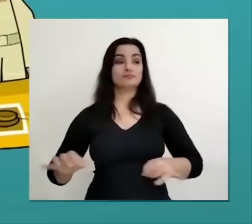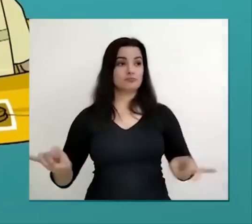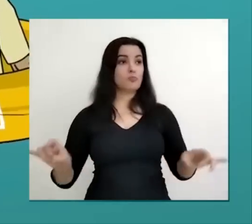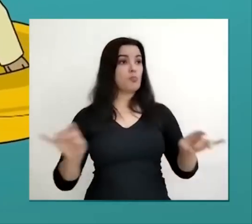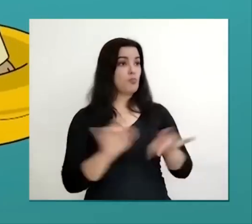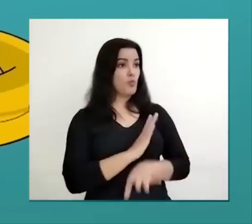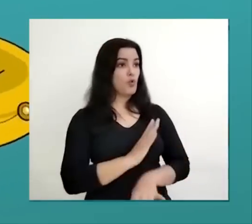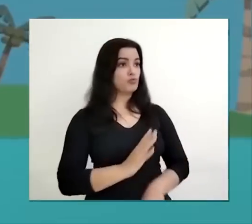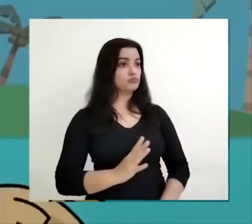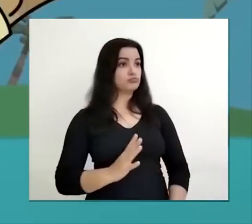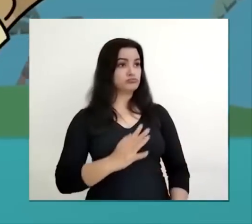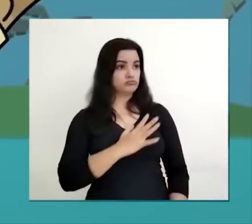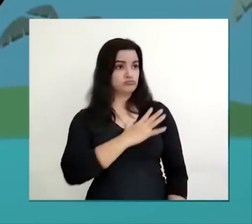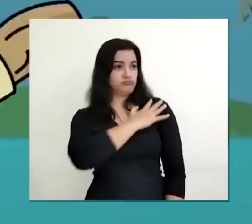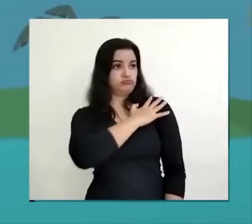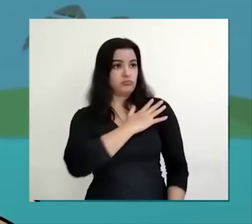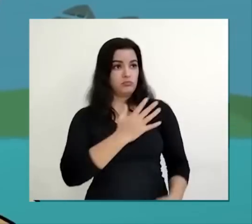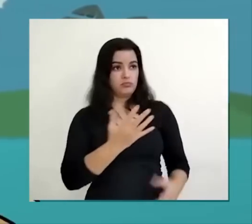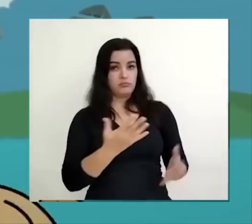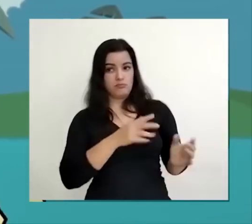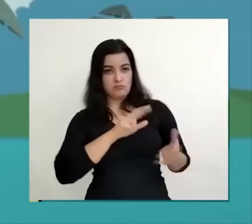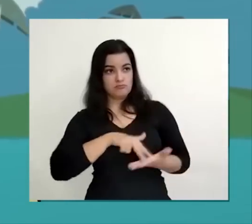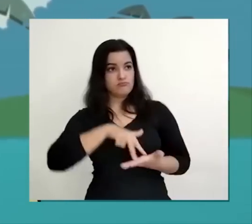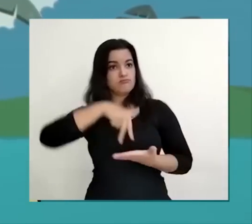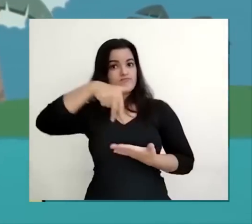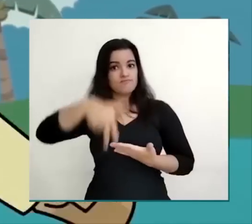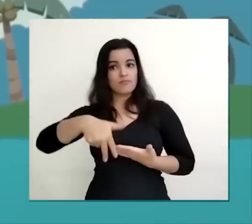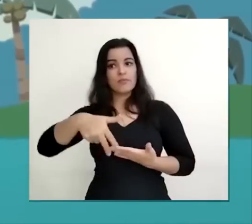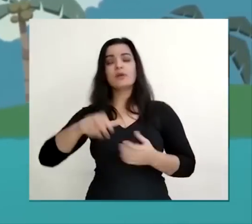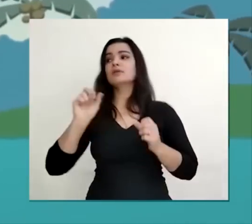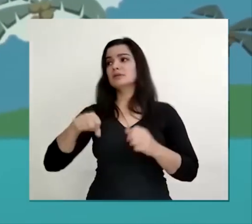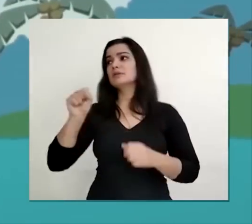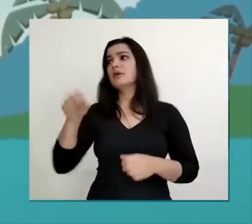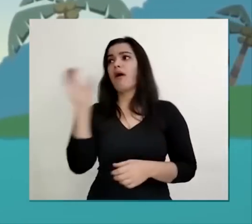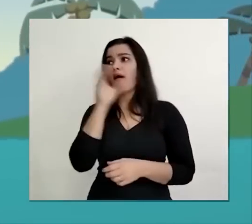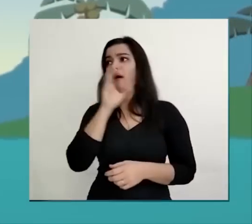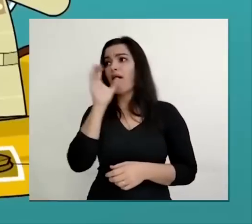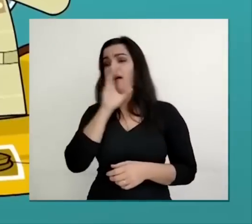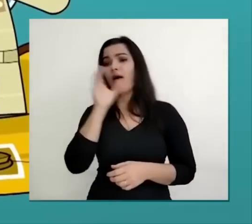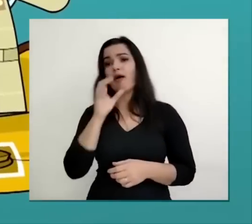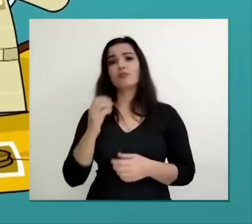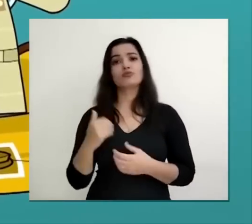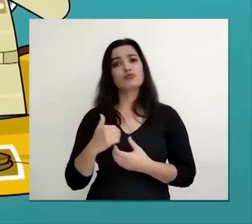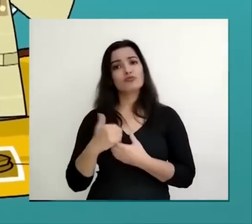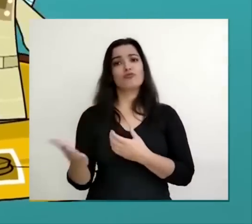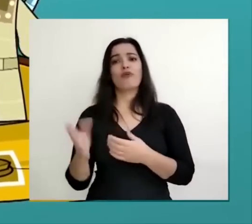capitão? Sim! Vamos sair dessa água rápido!